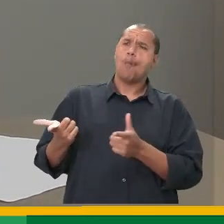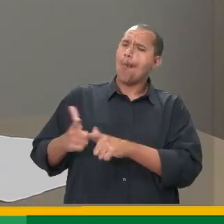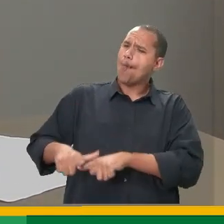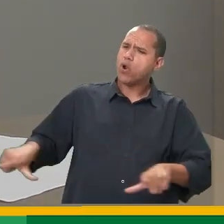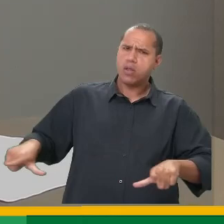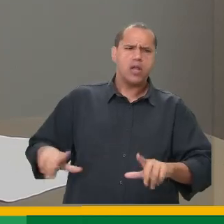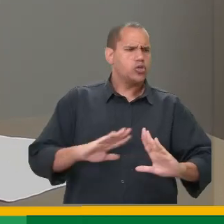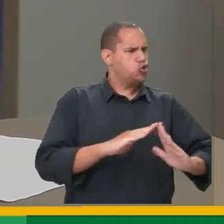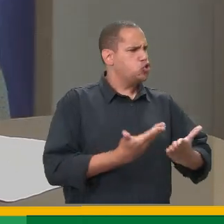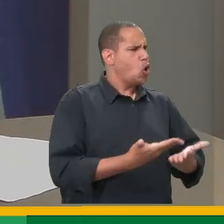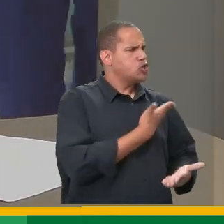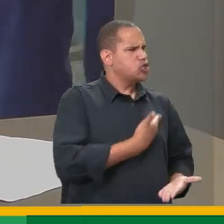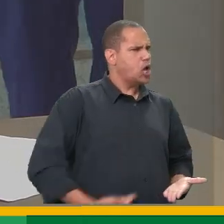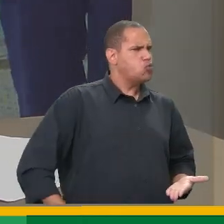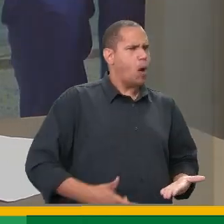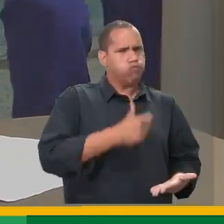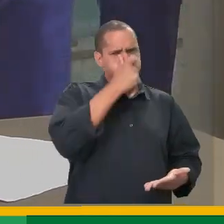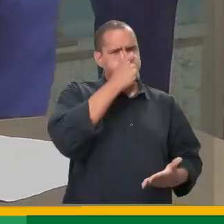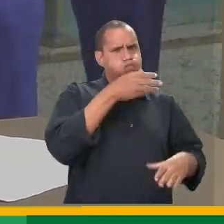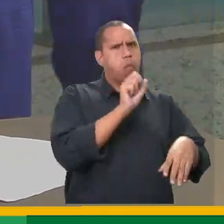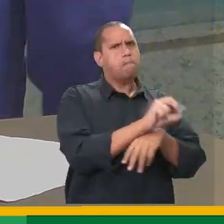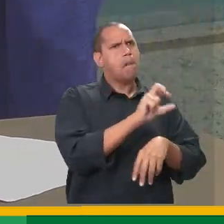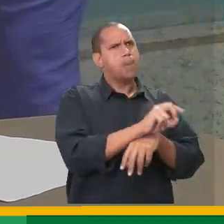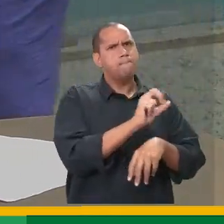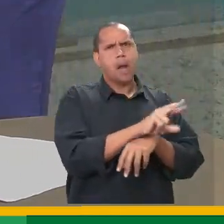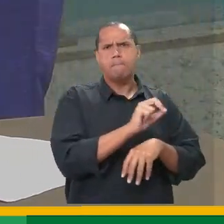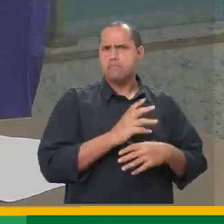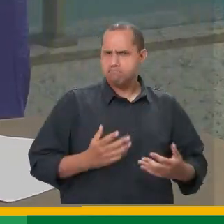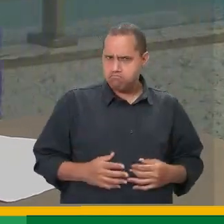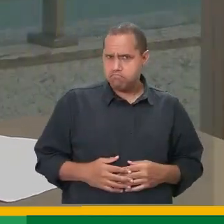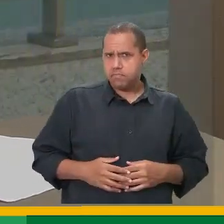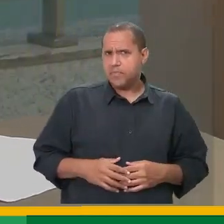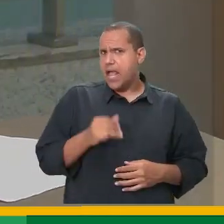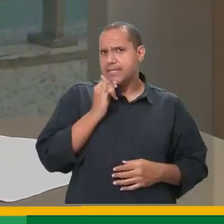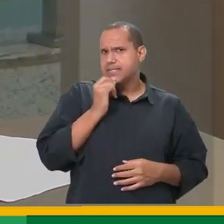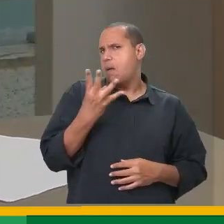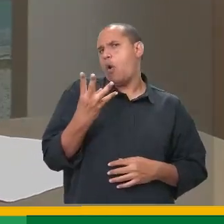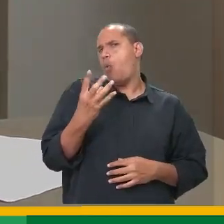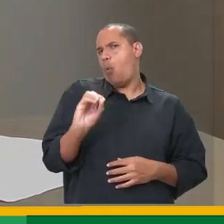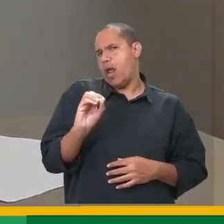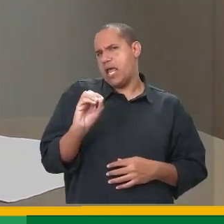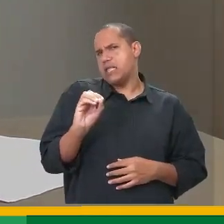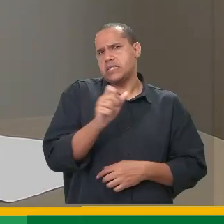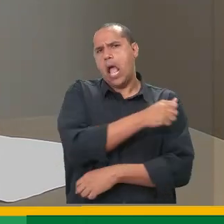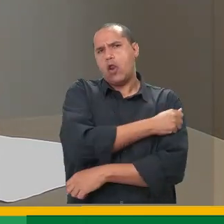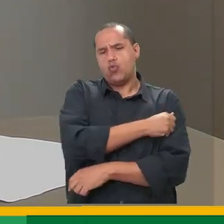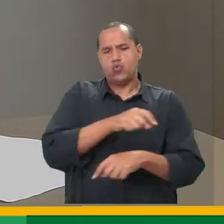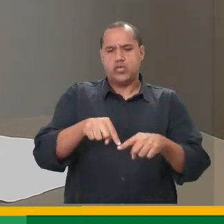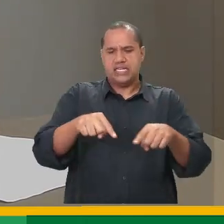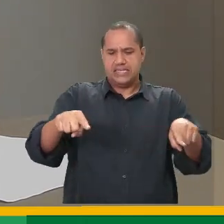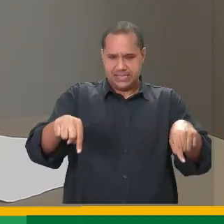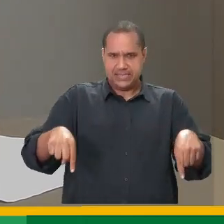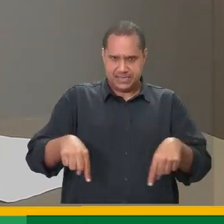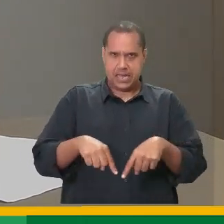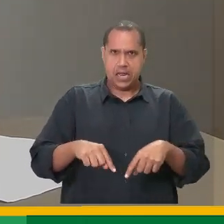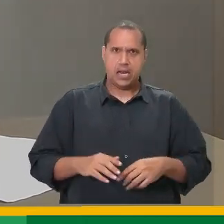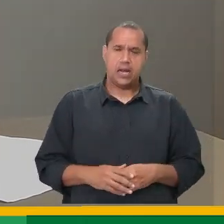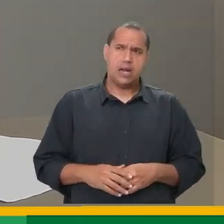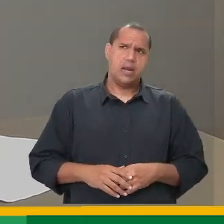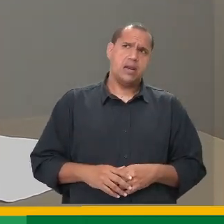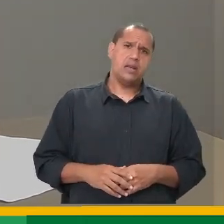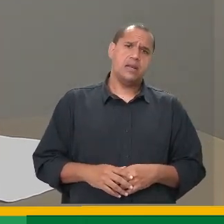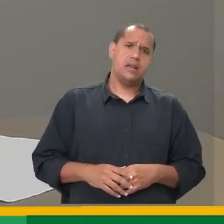lotadas a vaga as vagas de exesso por exemplo 40 alunos por por por sala de aula não estão colocando até